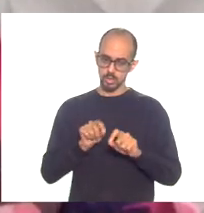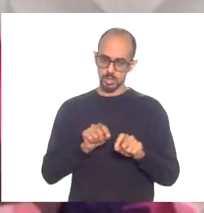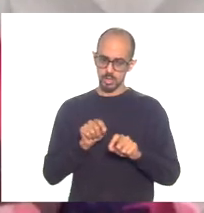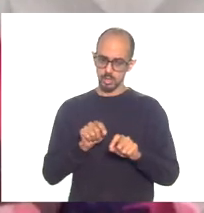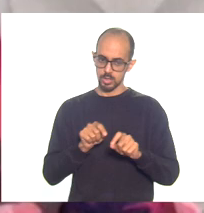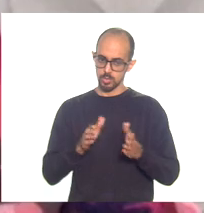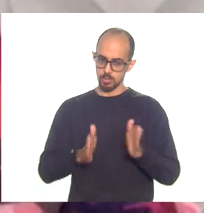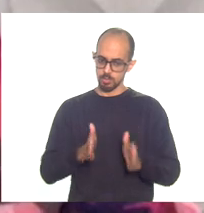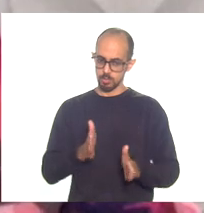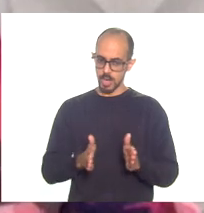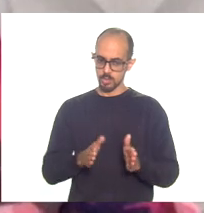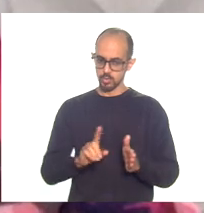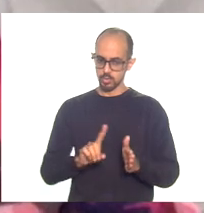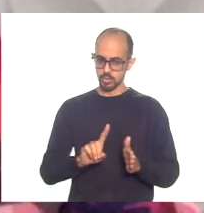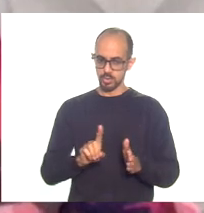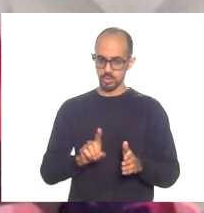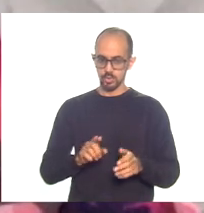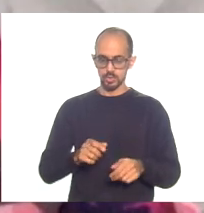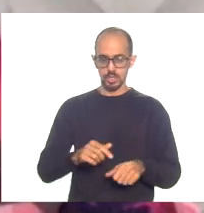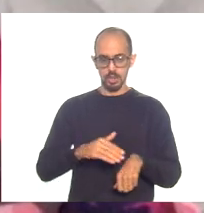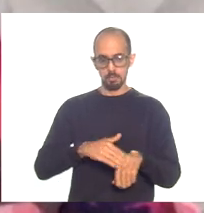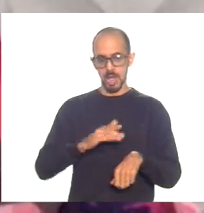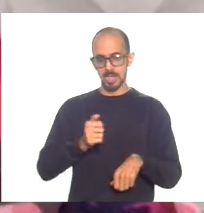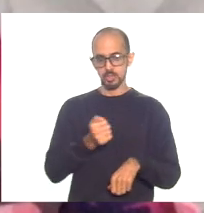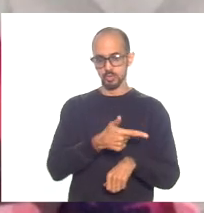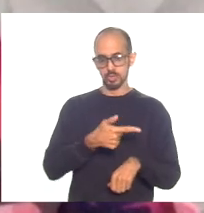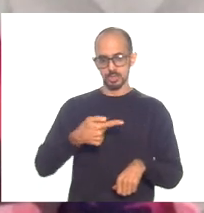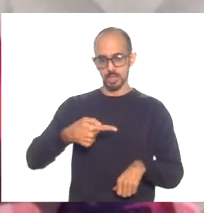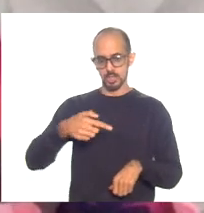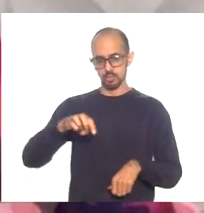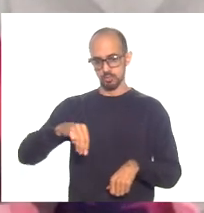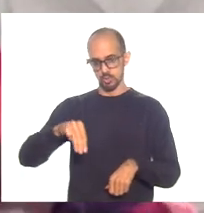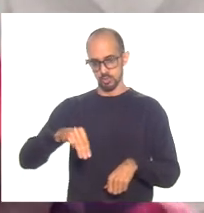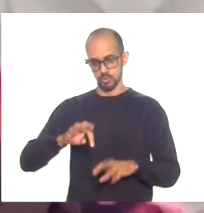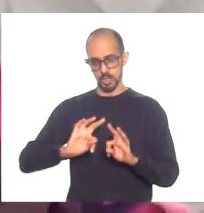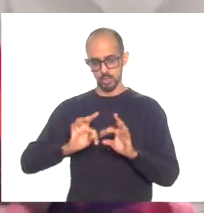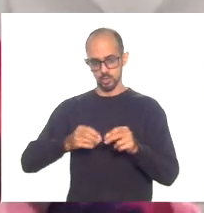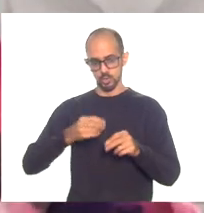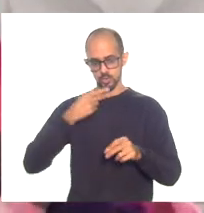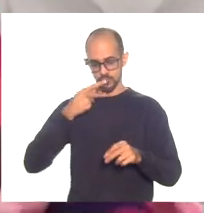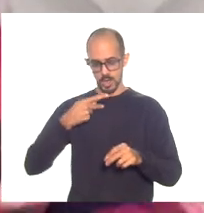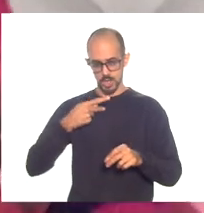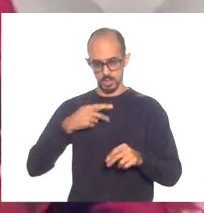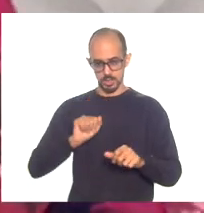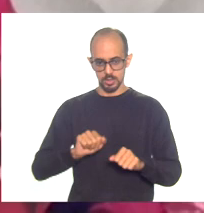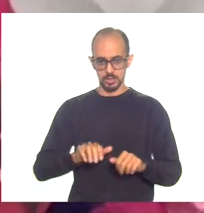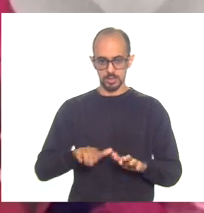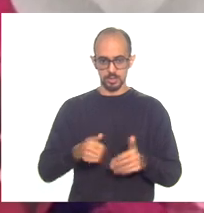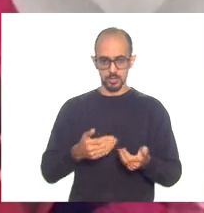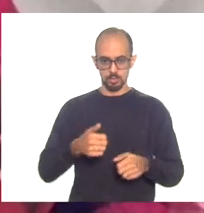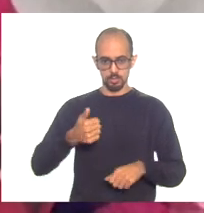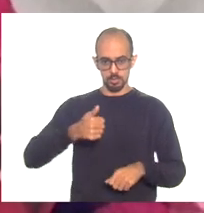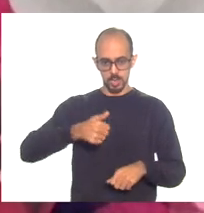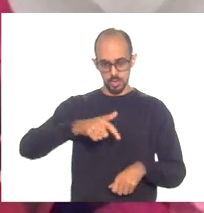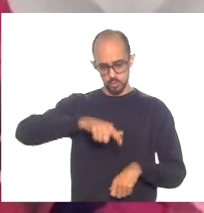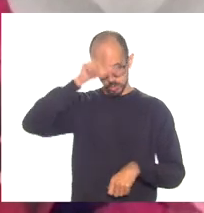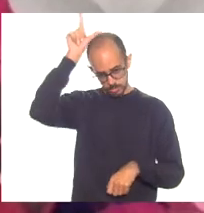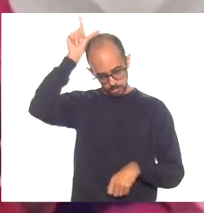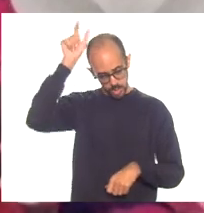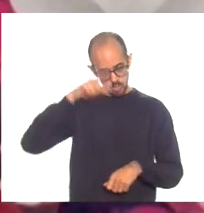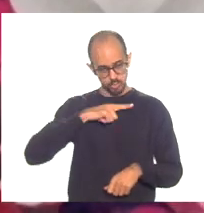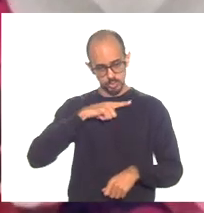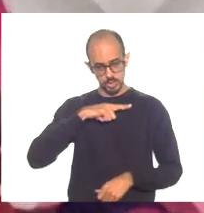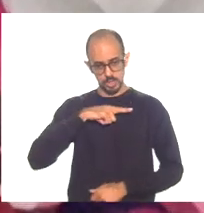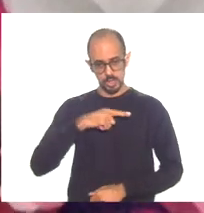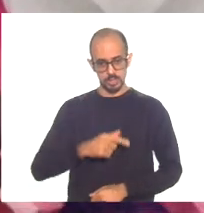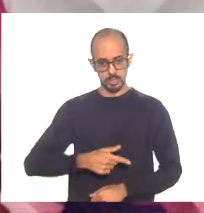não ultrapasse a 7 minutos para dar chance a todos poderem falar. Então, o primeiro orador inscrito é o deputado Luiz Paulo. Vossa Excelência